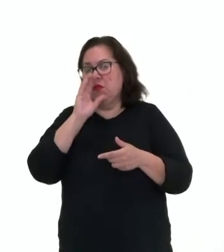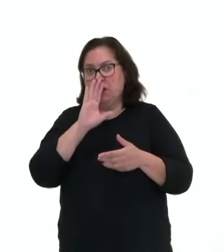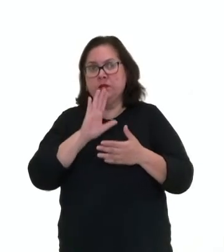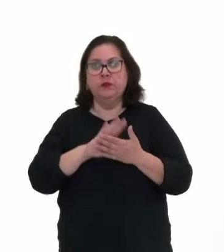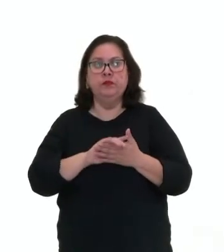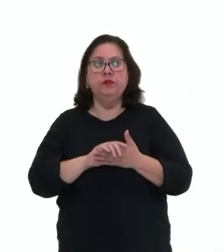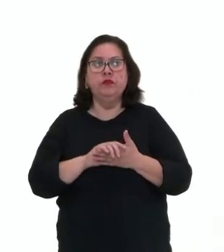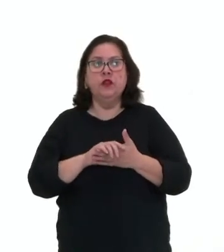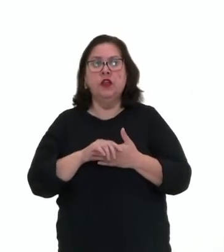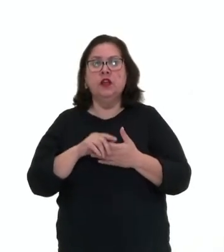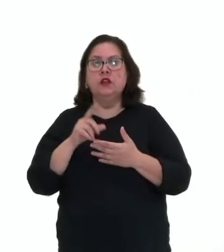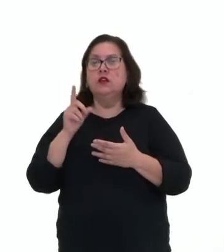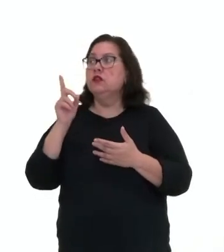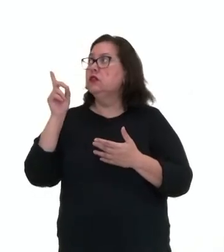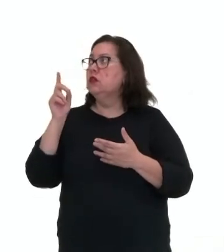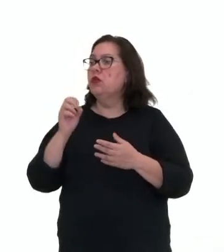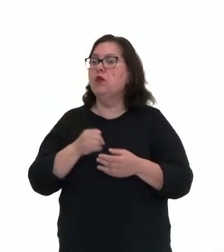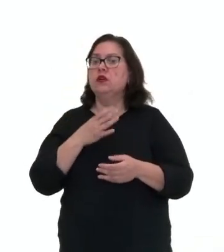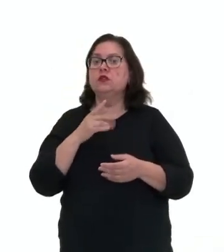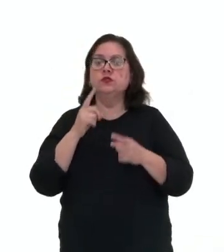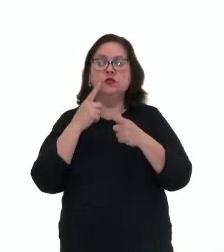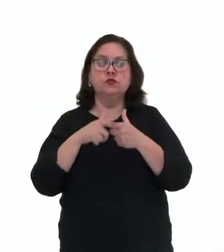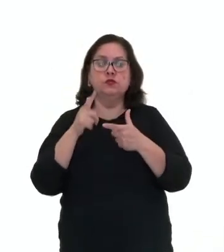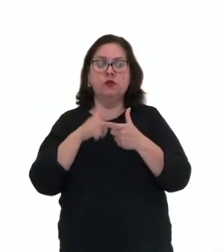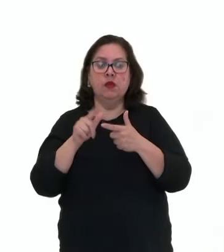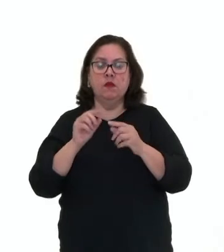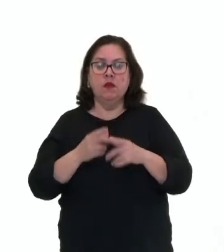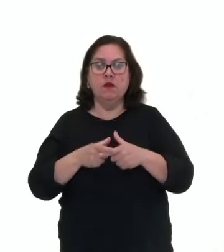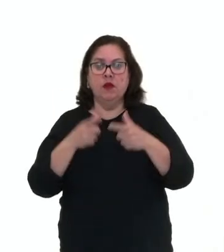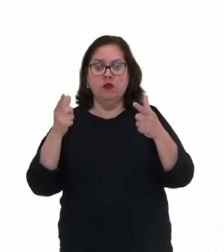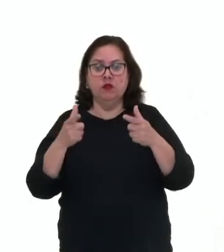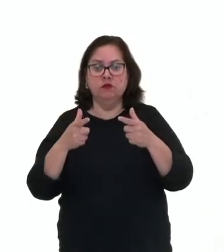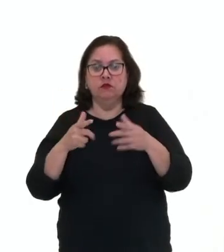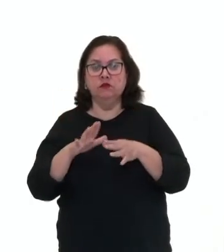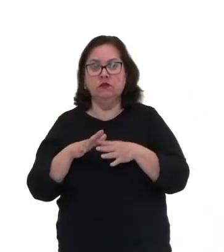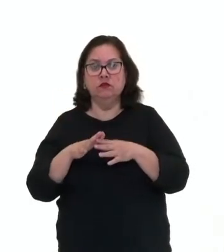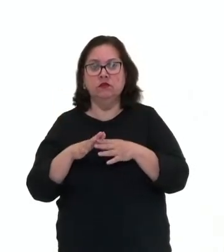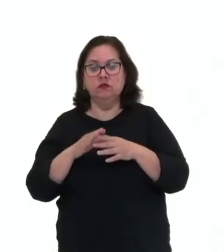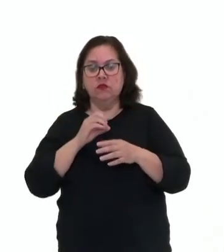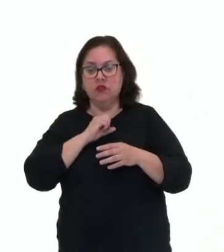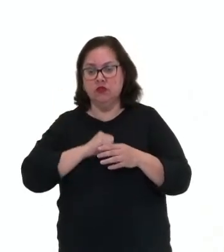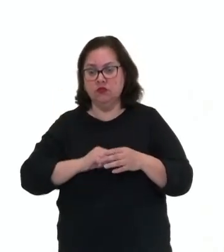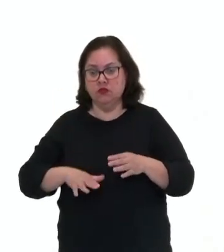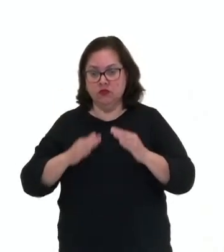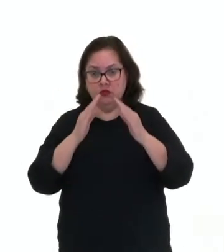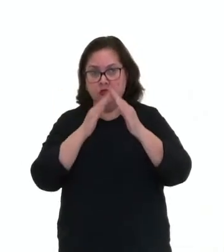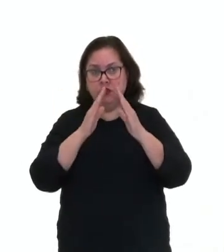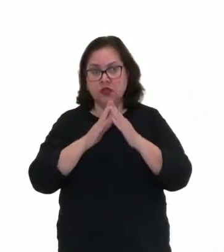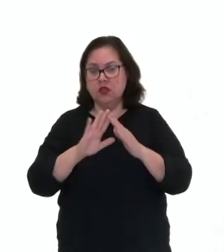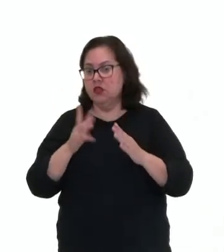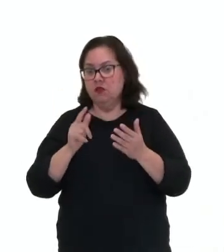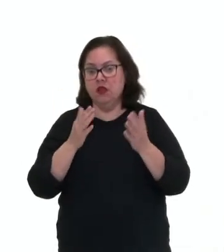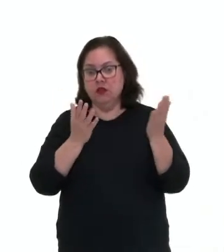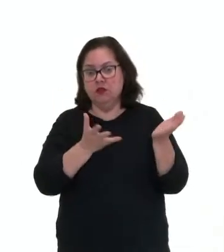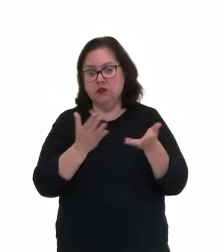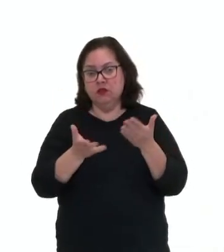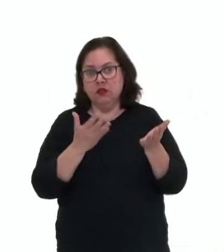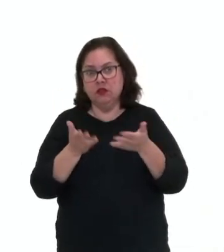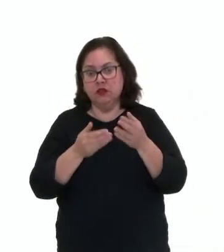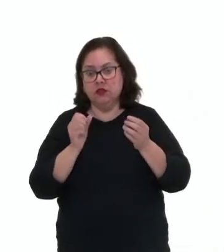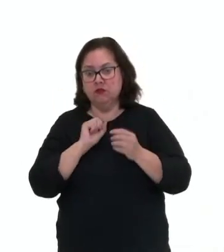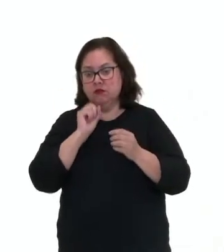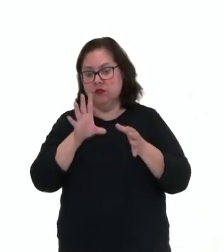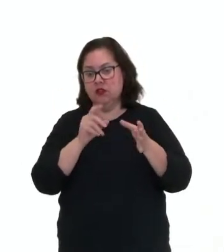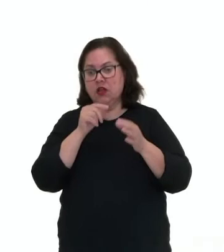consumo. E quais são os problemas maiores de contaminação? O esgoto doméstico, quando ele não é tratado e é